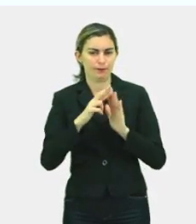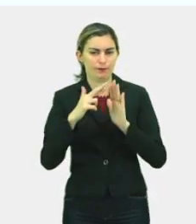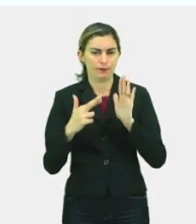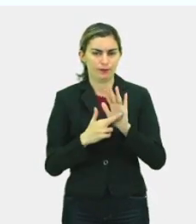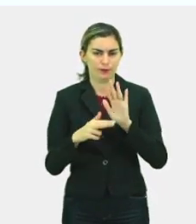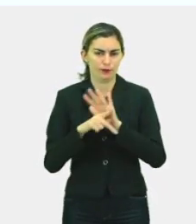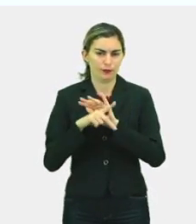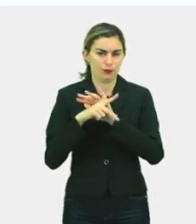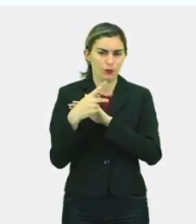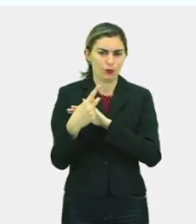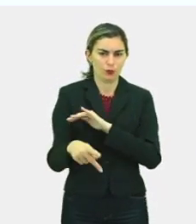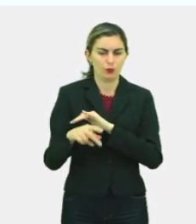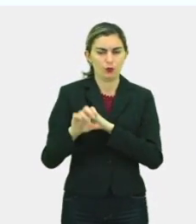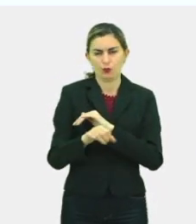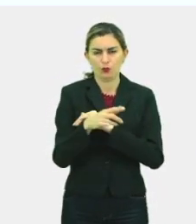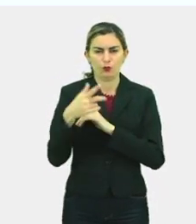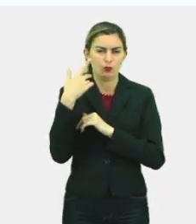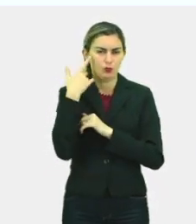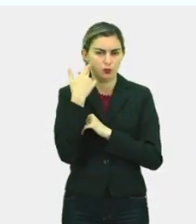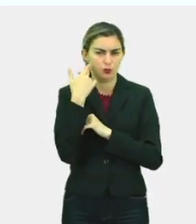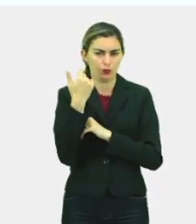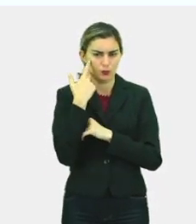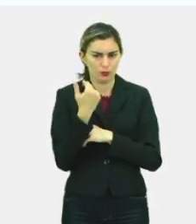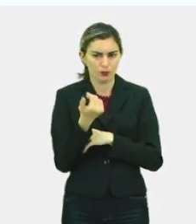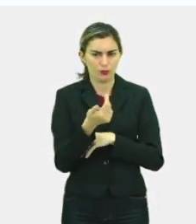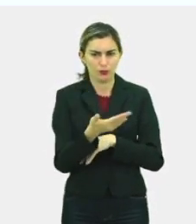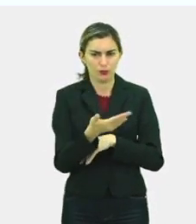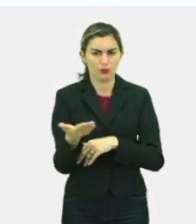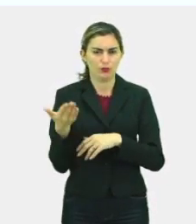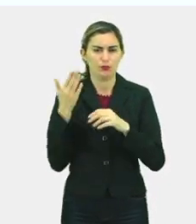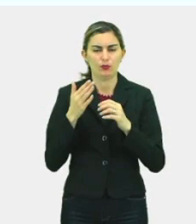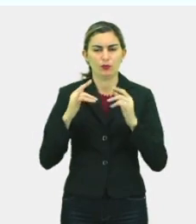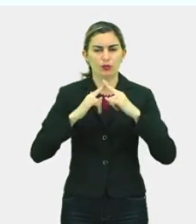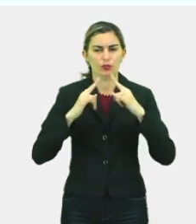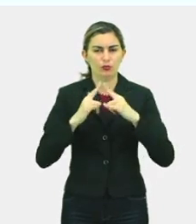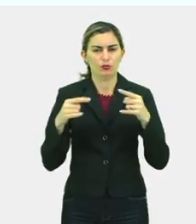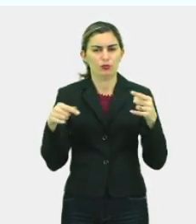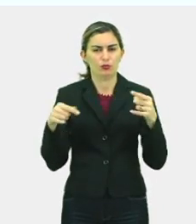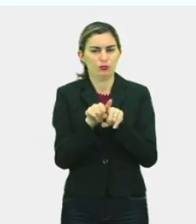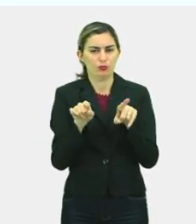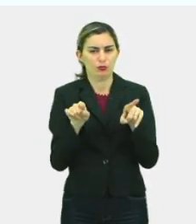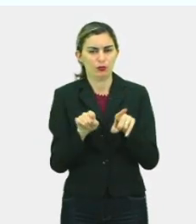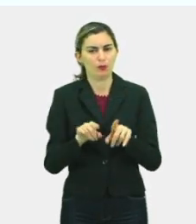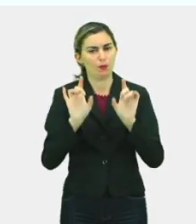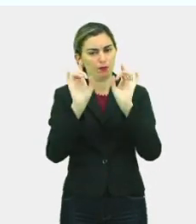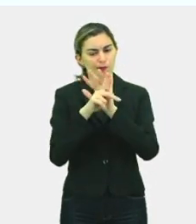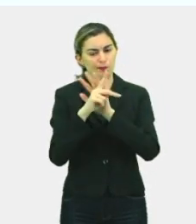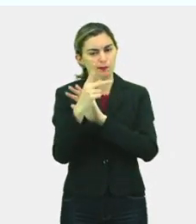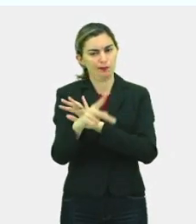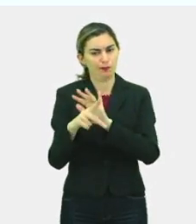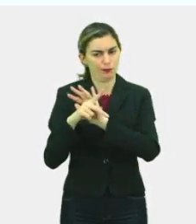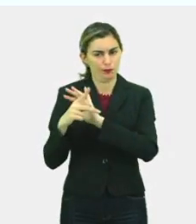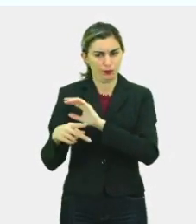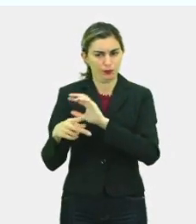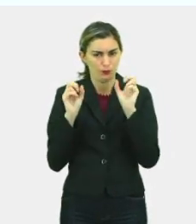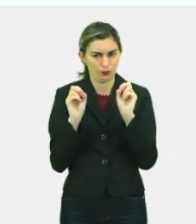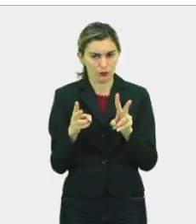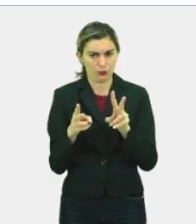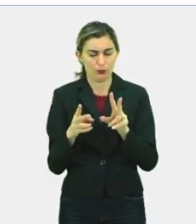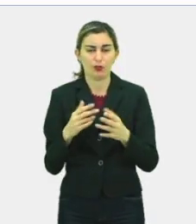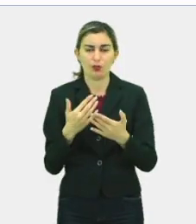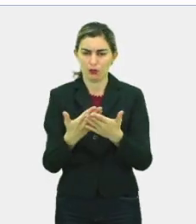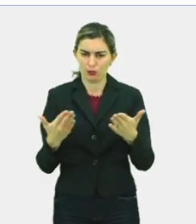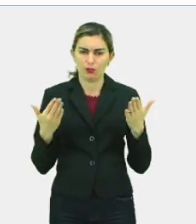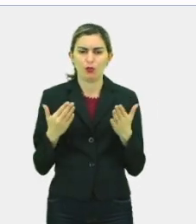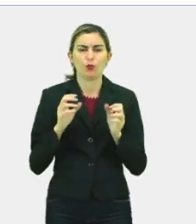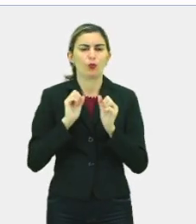regras específicas e são normatizados por instituições também específicas, ok?